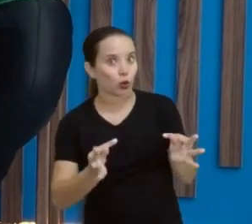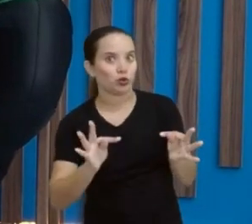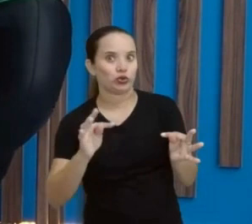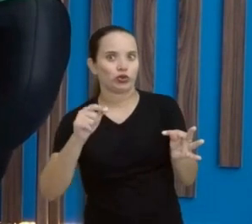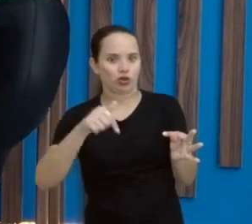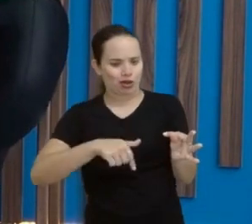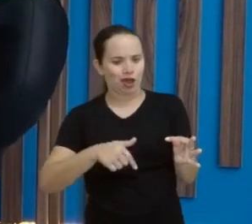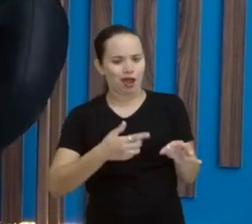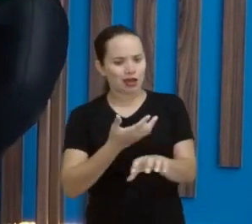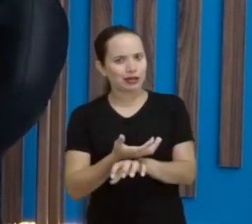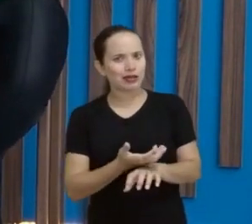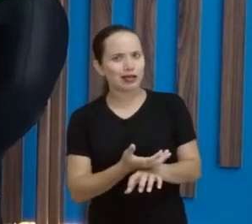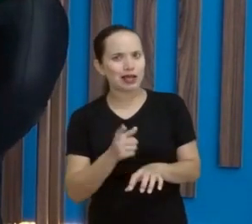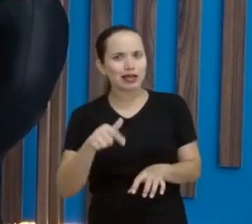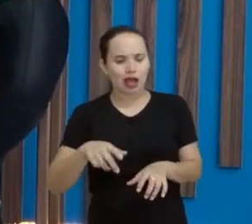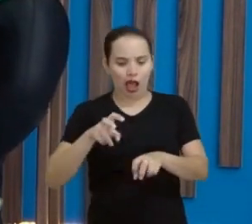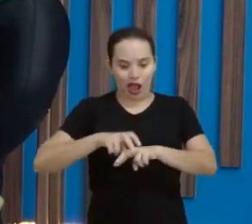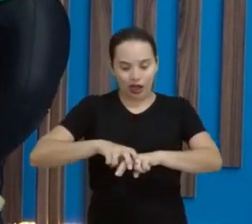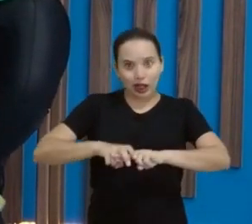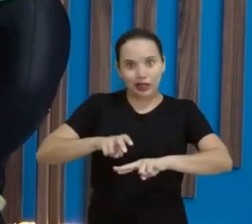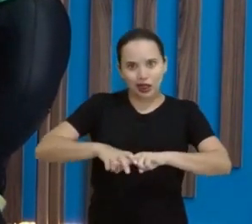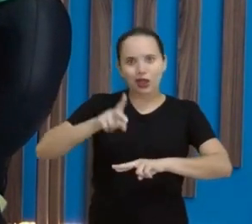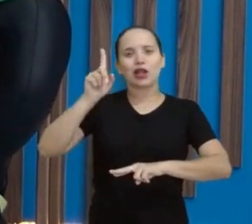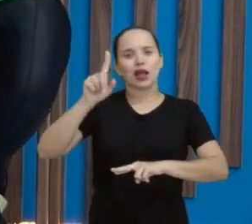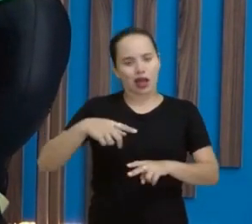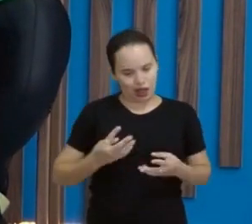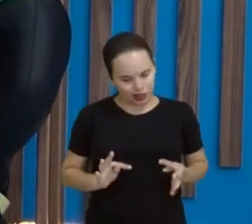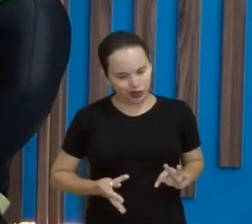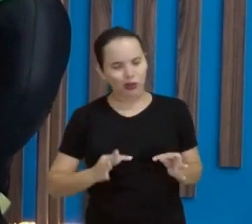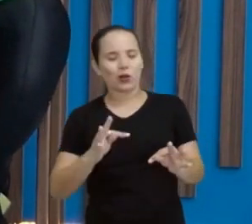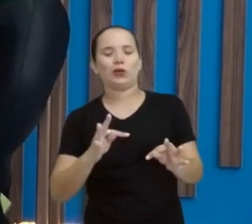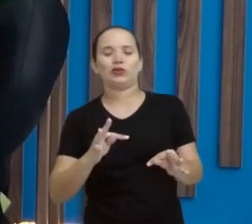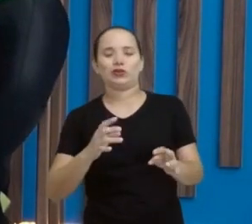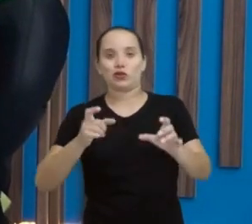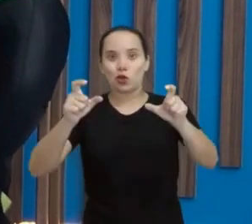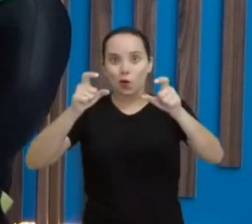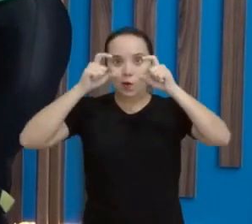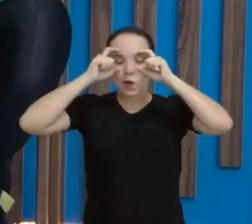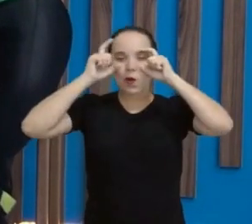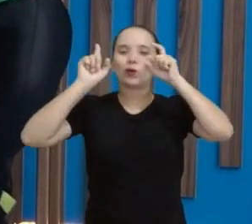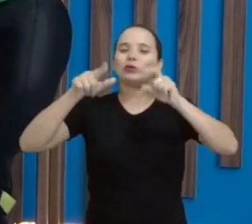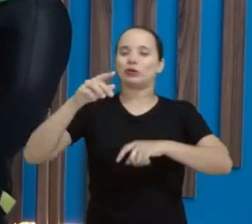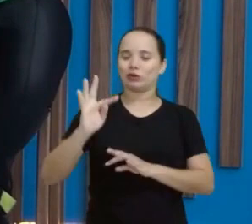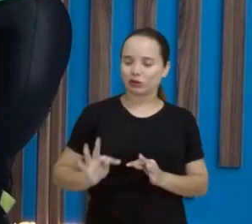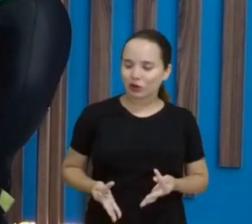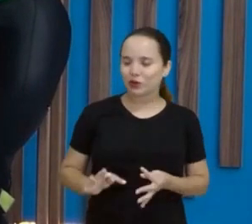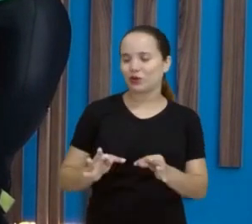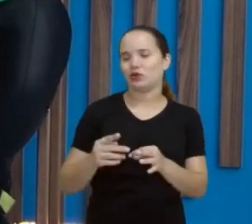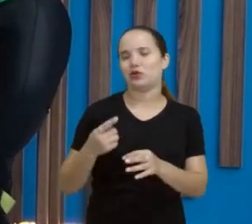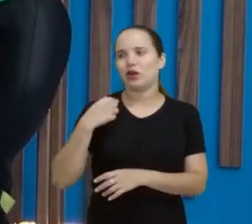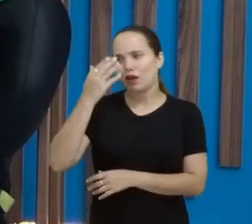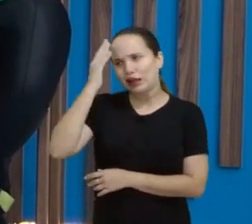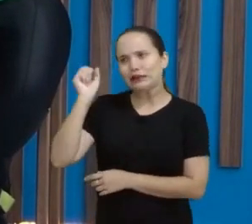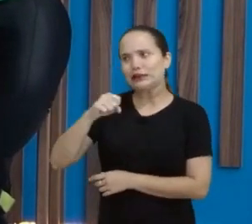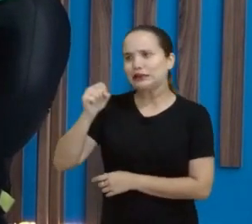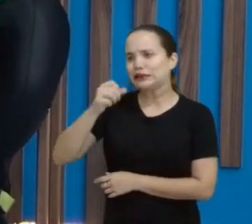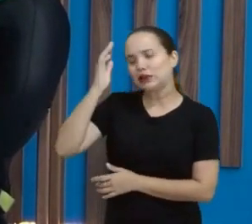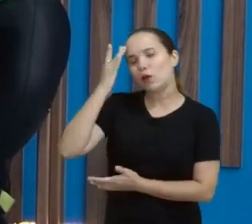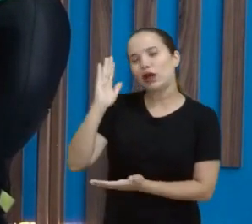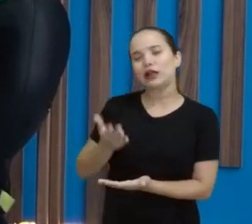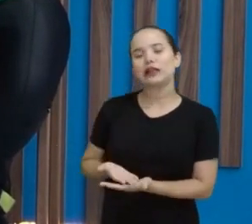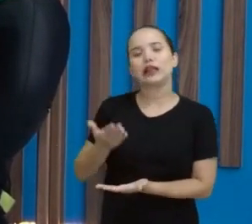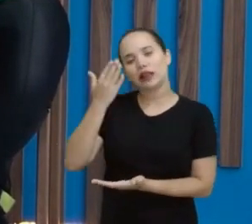né? Os nossos óculos aqui são tecnologias. Eu acho que eles estão lembrando de um vídeo que né, a gente começou